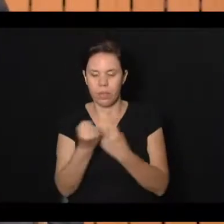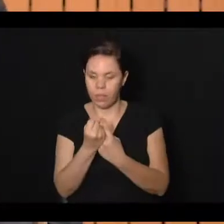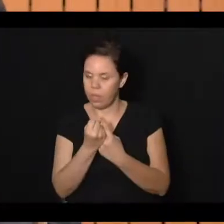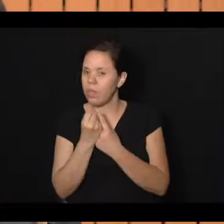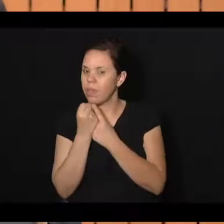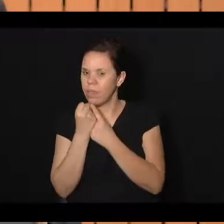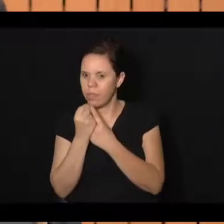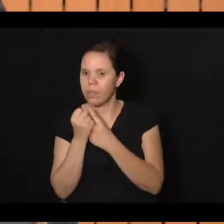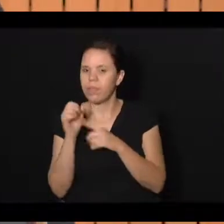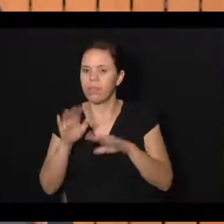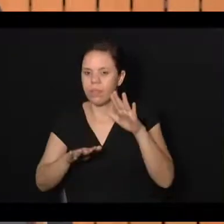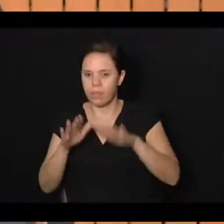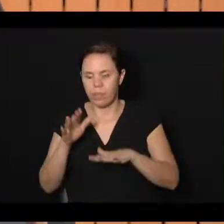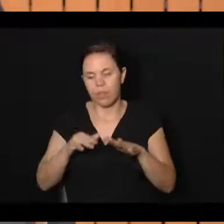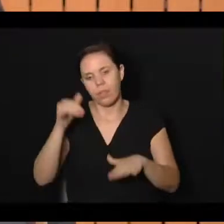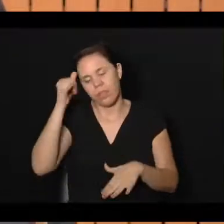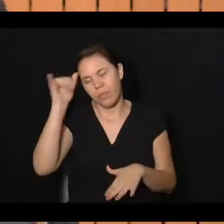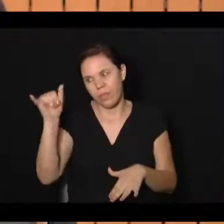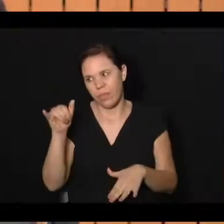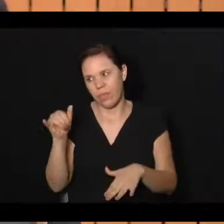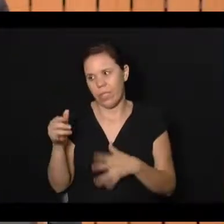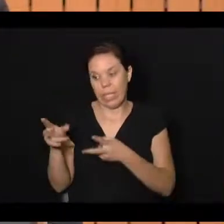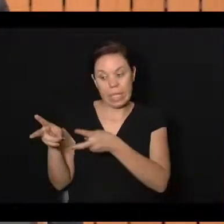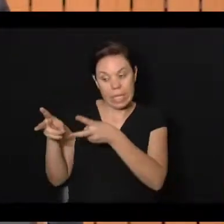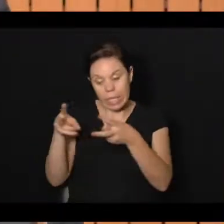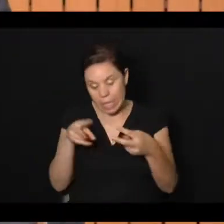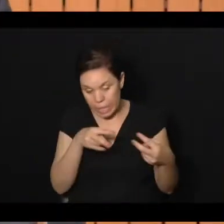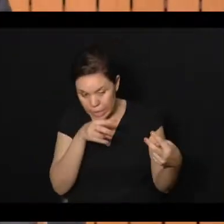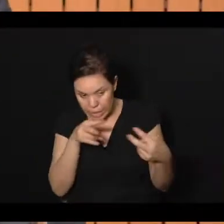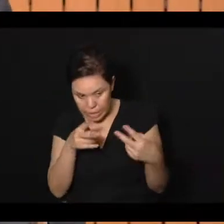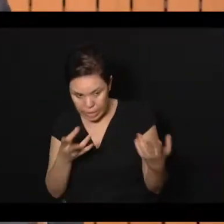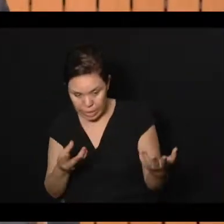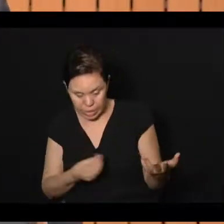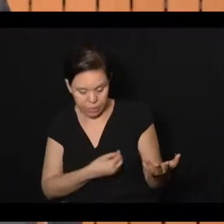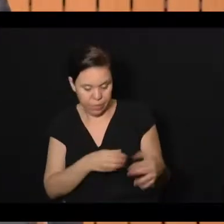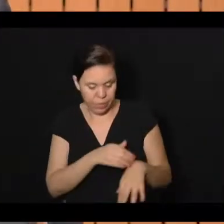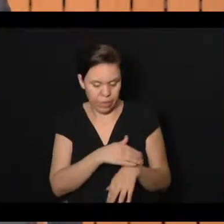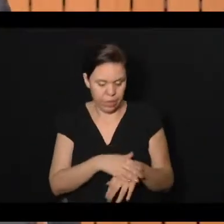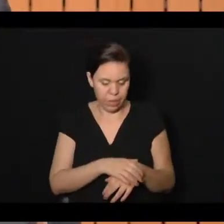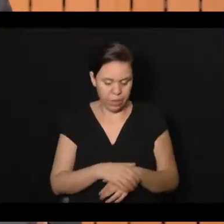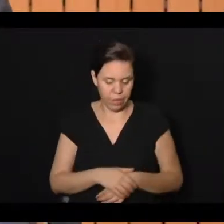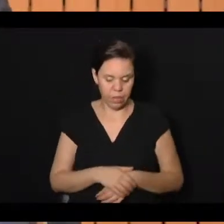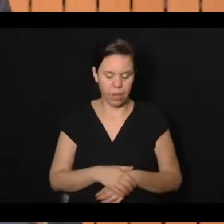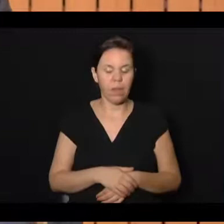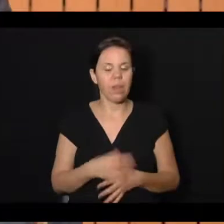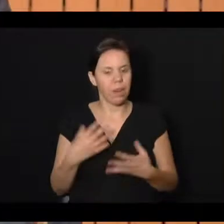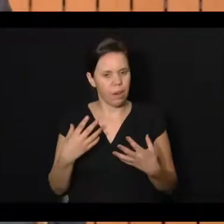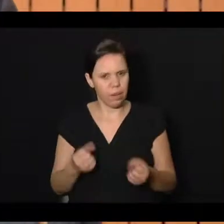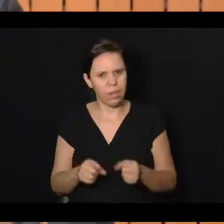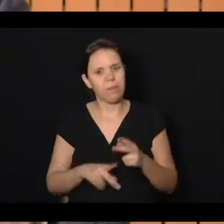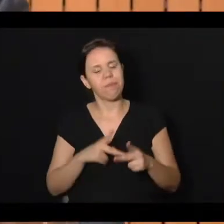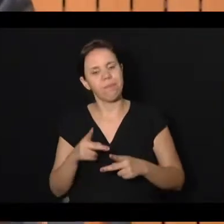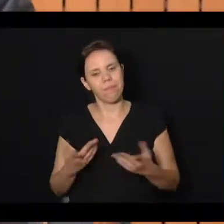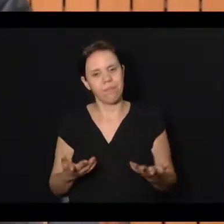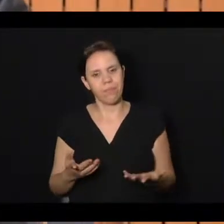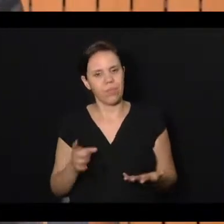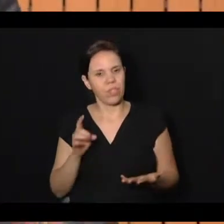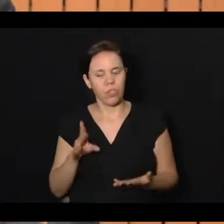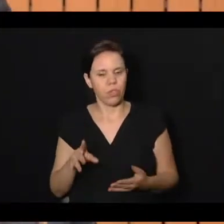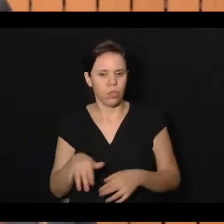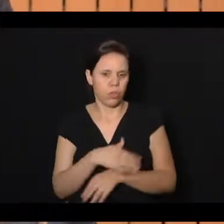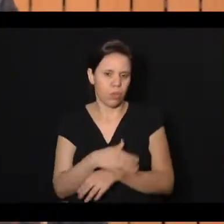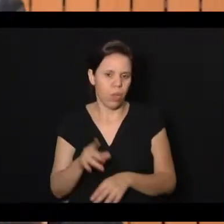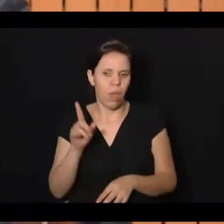vezes evita olhar então essa questão do da rua ea rua ela acolhe as pessoas por incrível que pareça na rua que acolhe